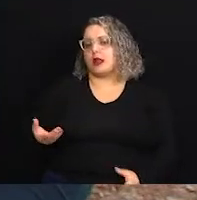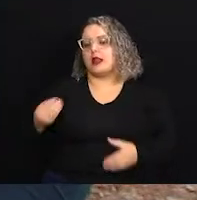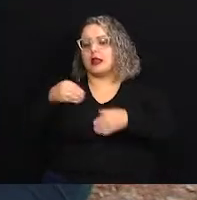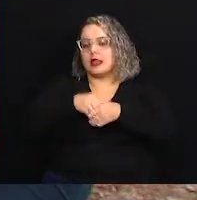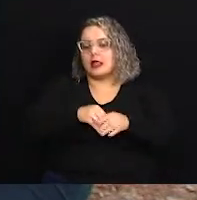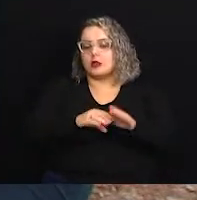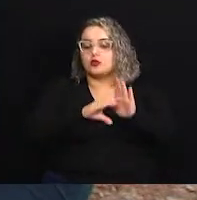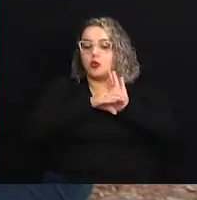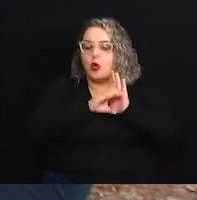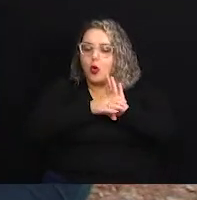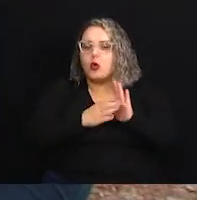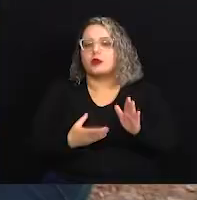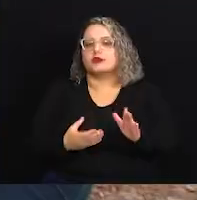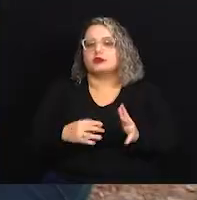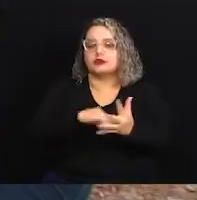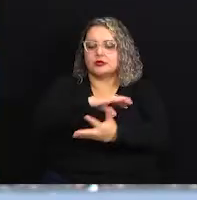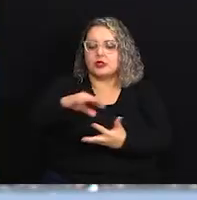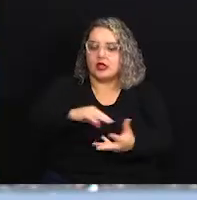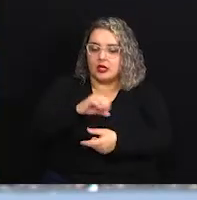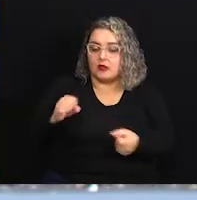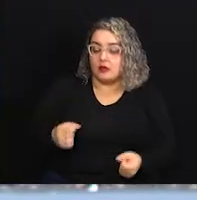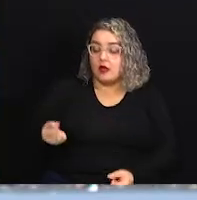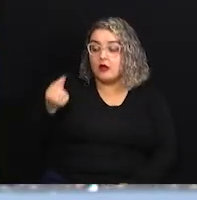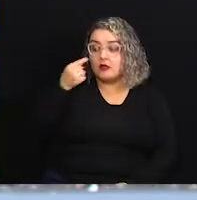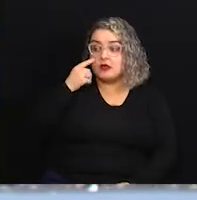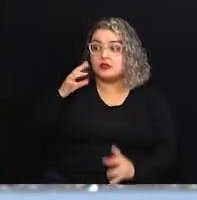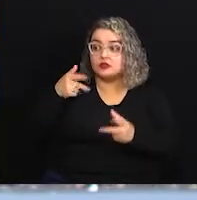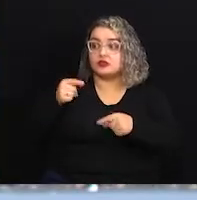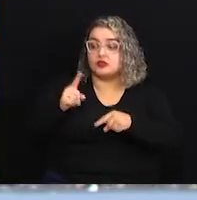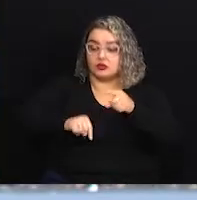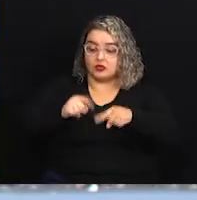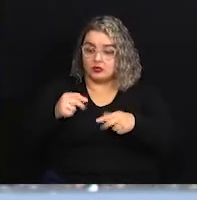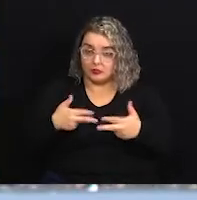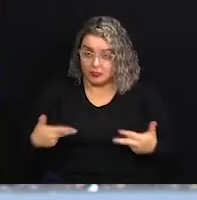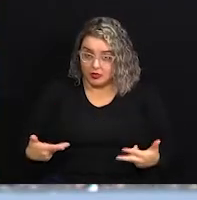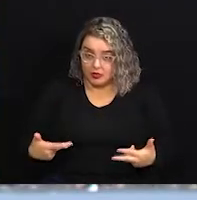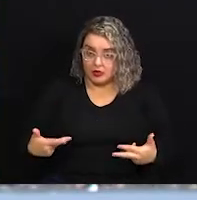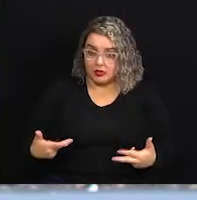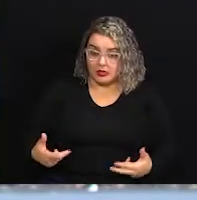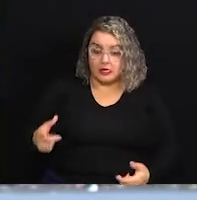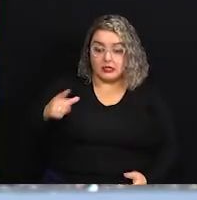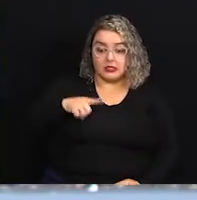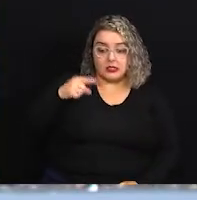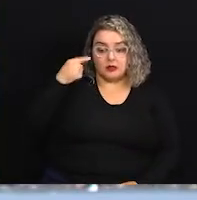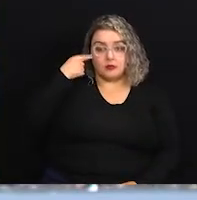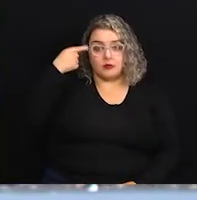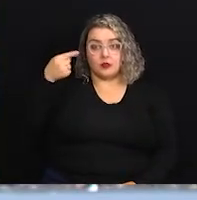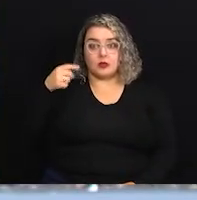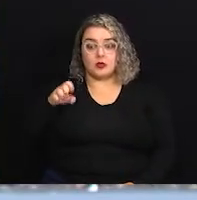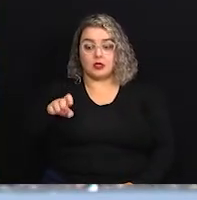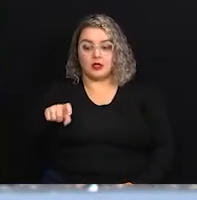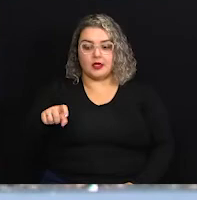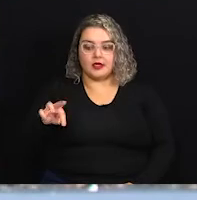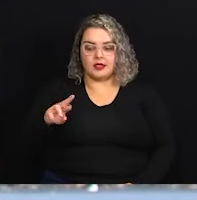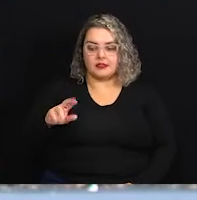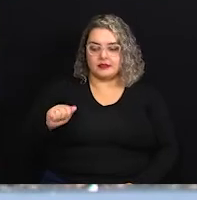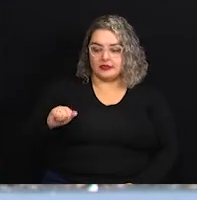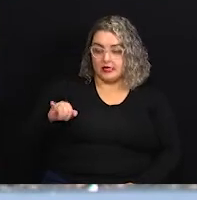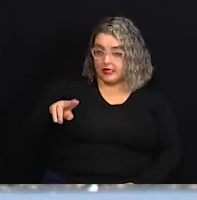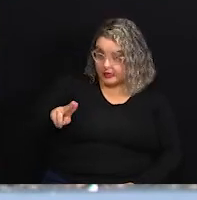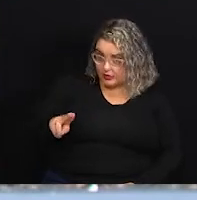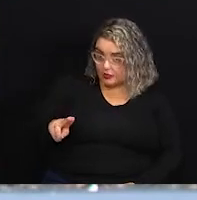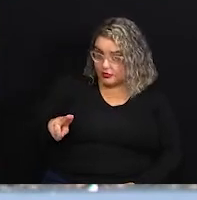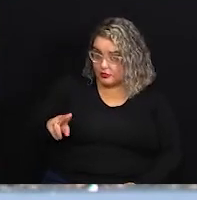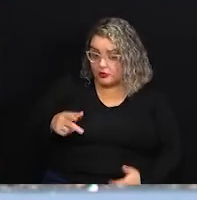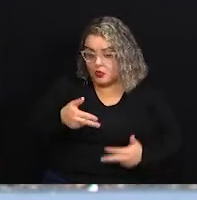da sustentabilidade? Veja, toda mercadoria pressupõe que você extraiu algum recurso da